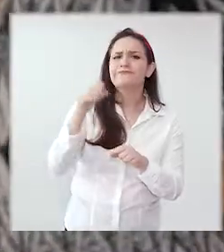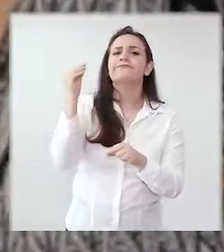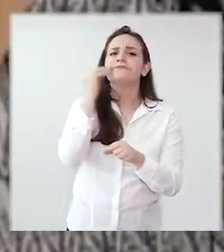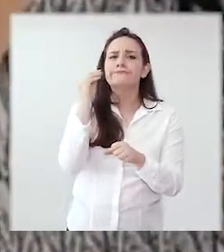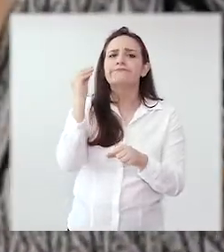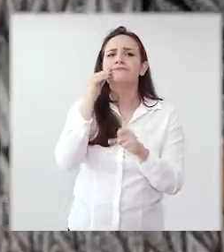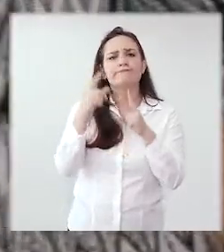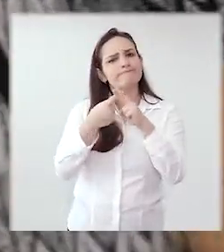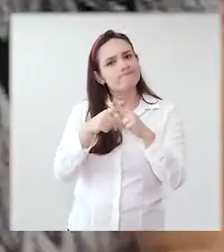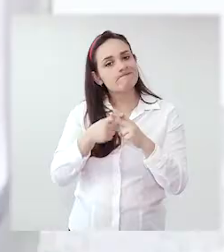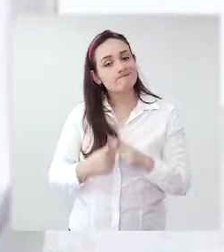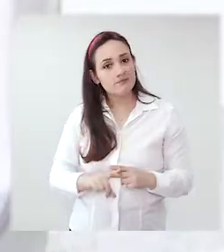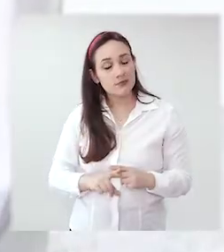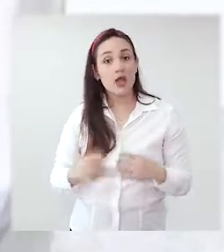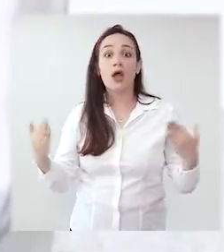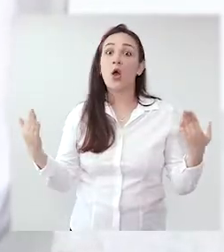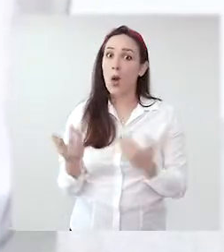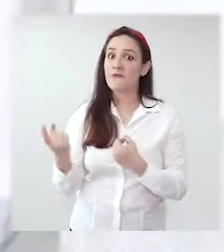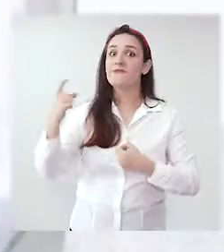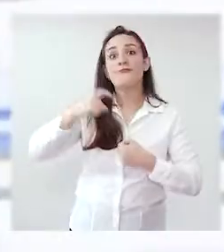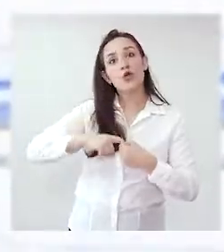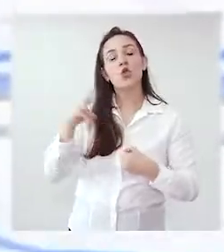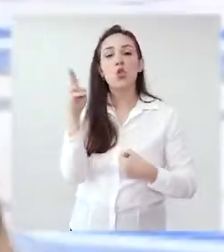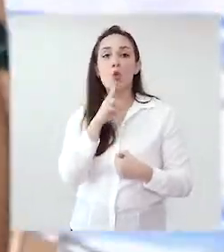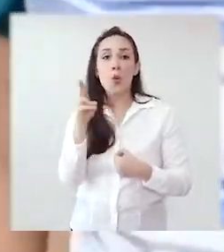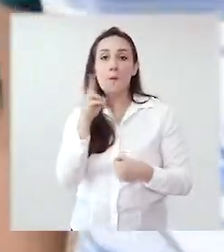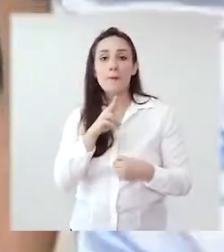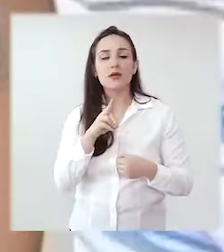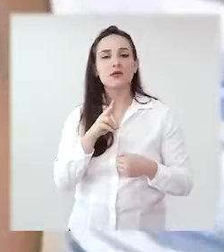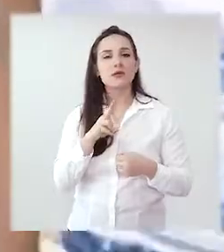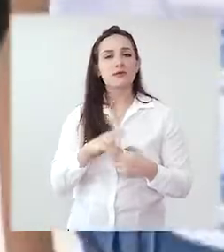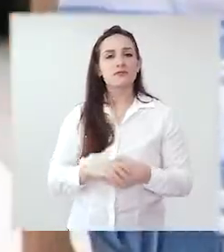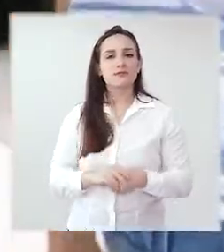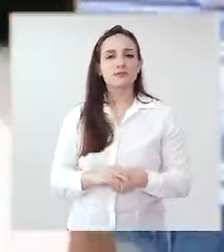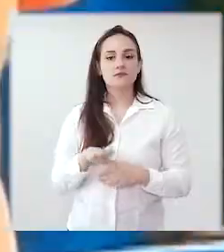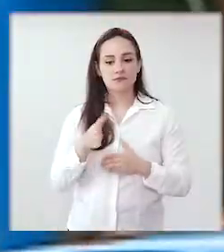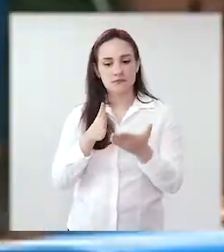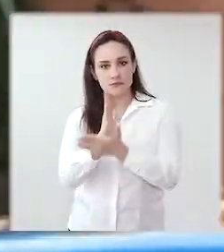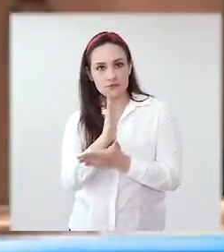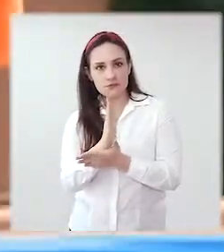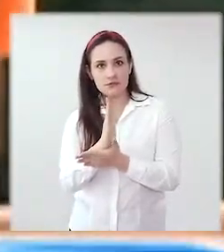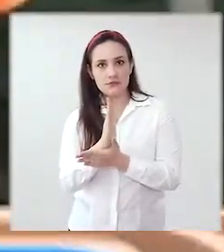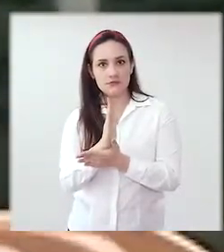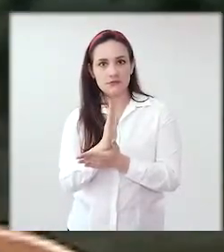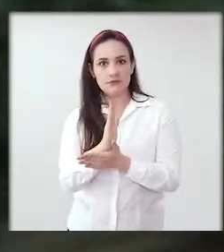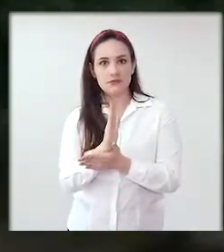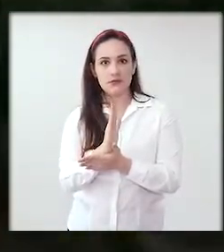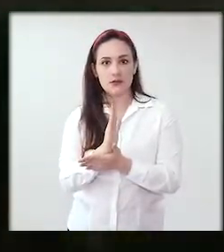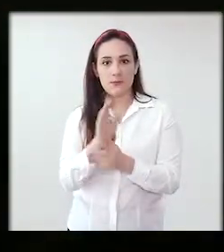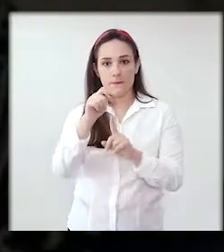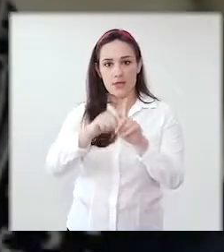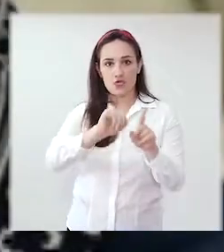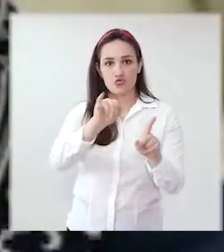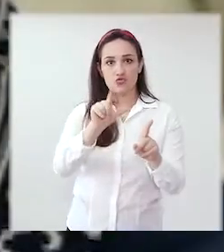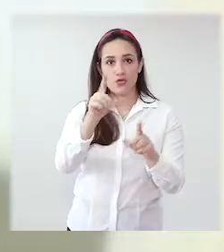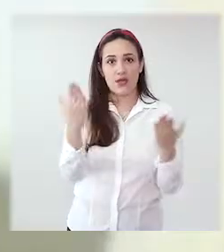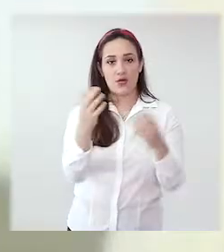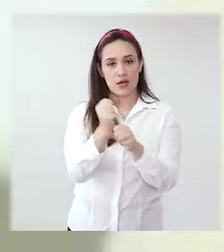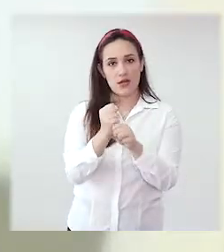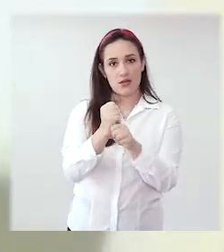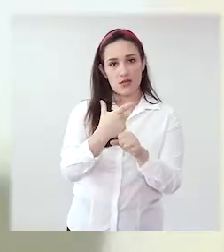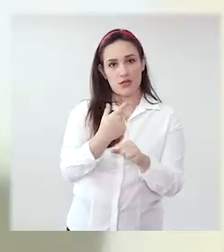dos Deputados, voltou a caminhar. E o texto básico foi aprovado em julho deste ano.